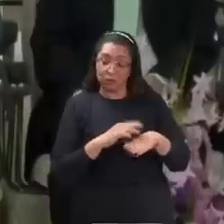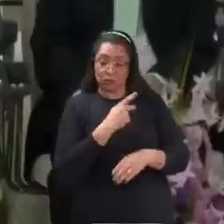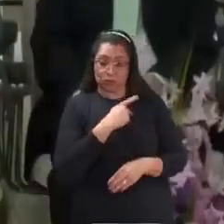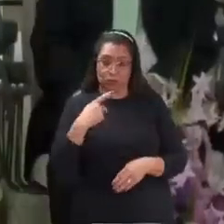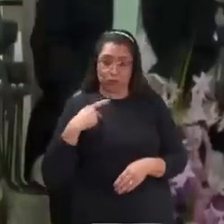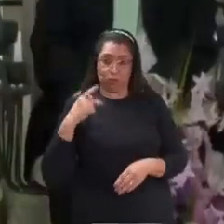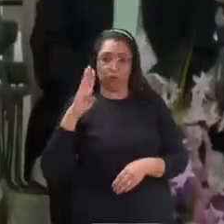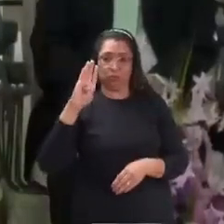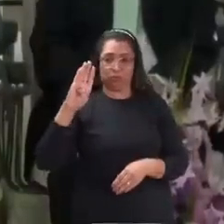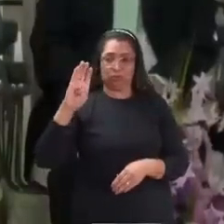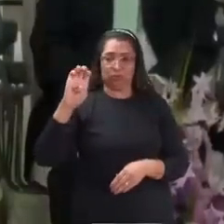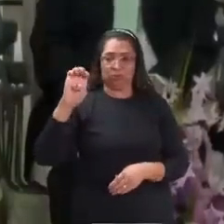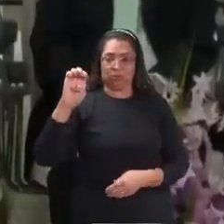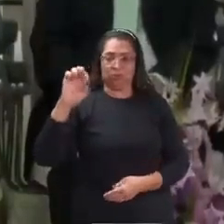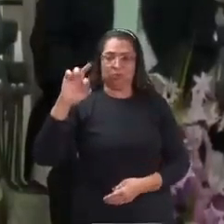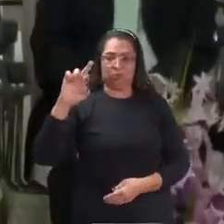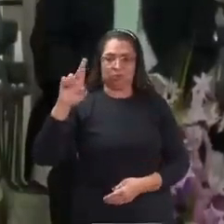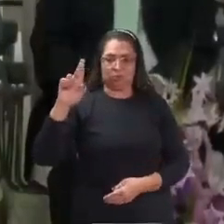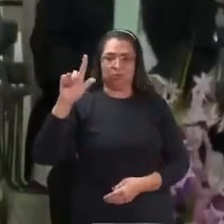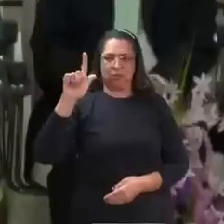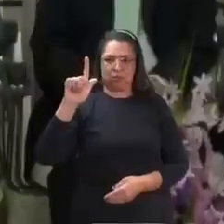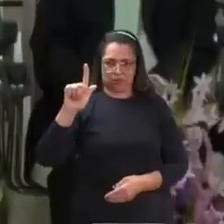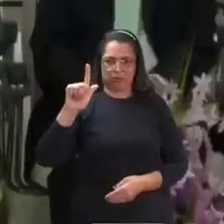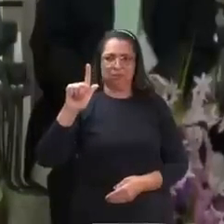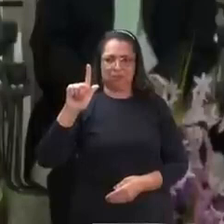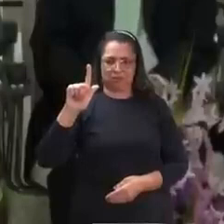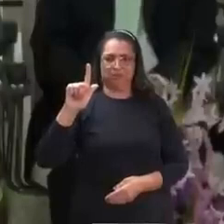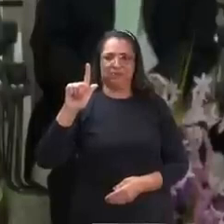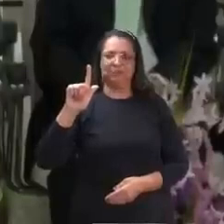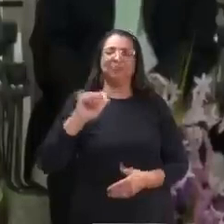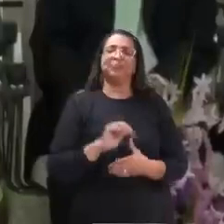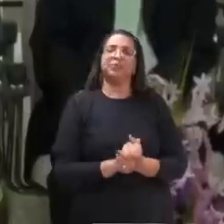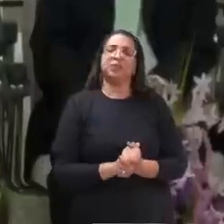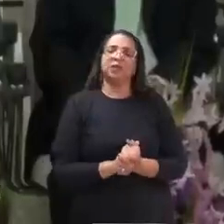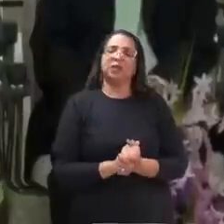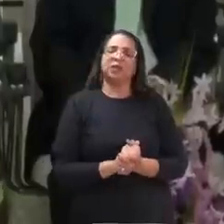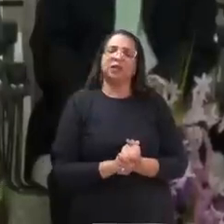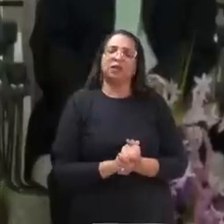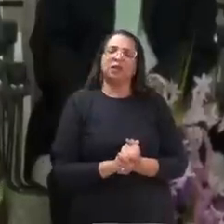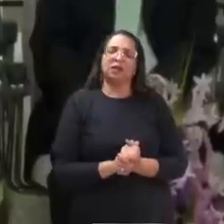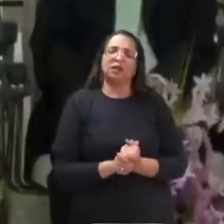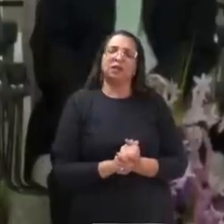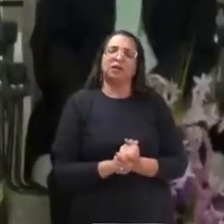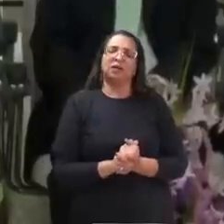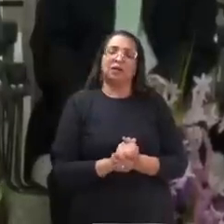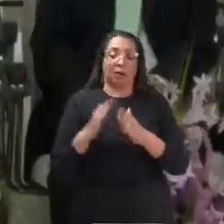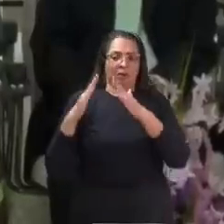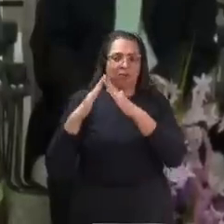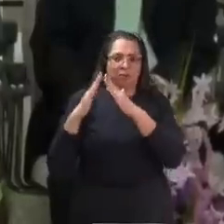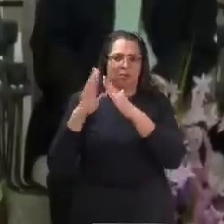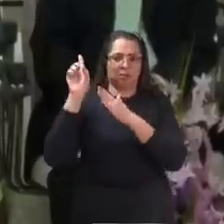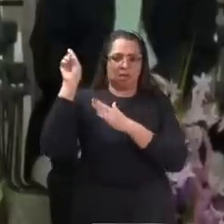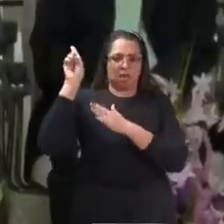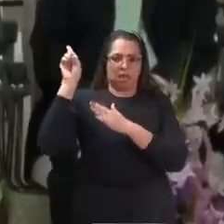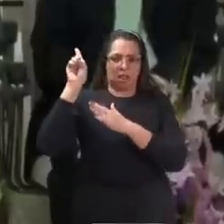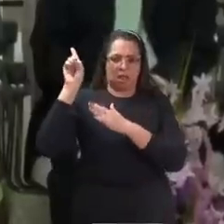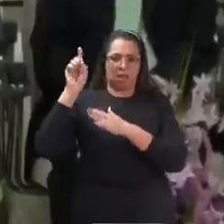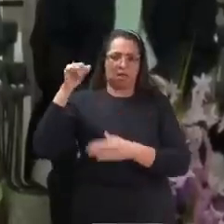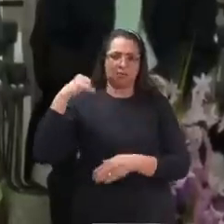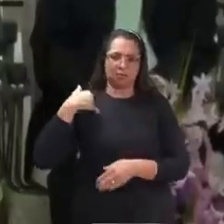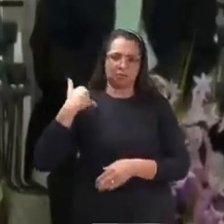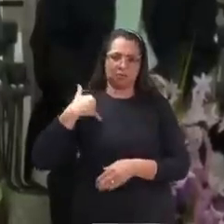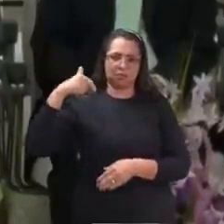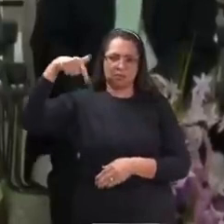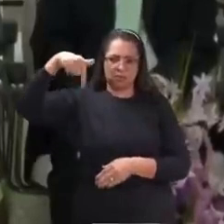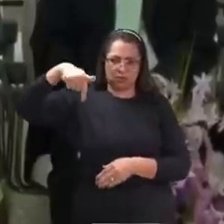feliz, mas saiu de Maceió com 7 anos, me vê a memória agora, e já está com